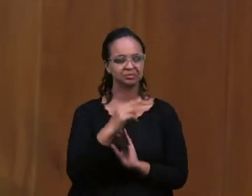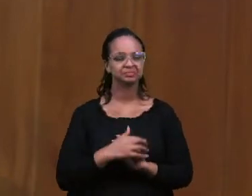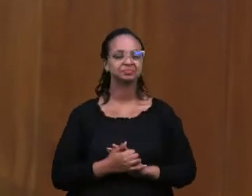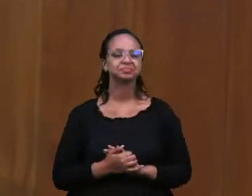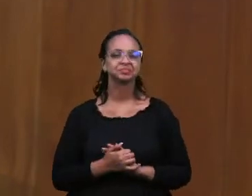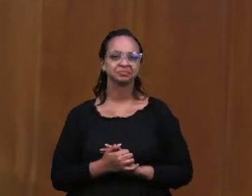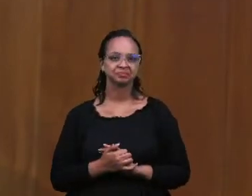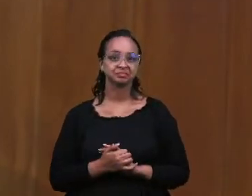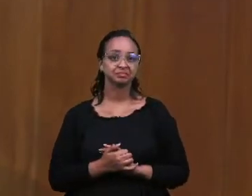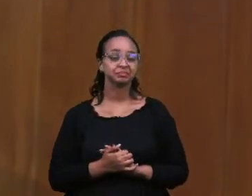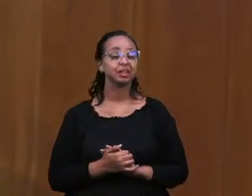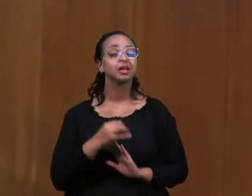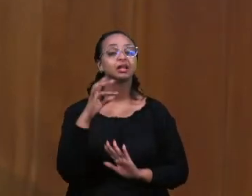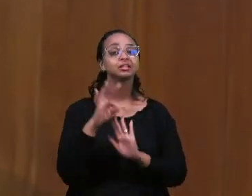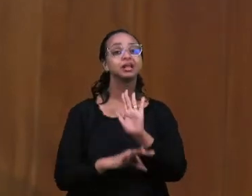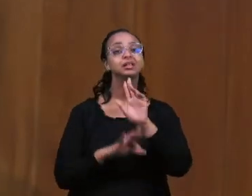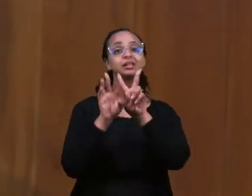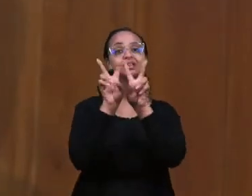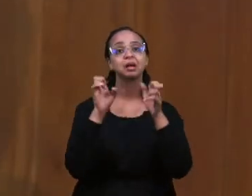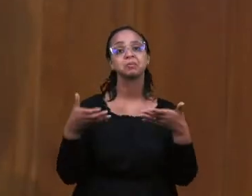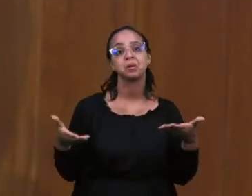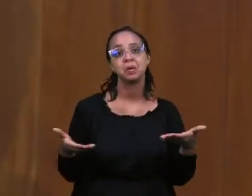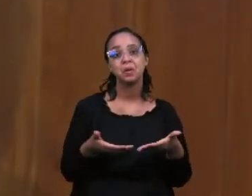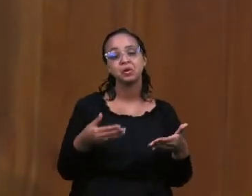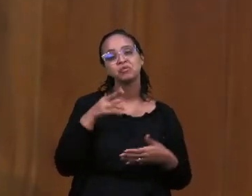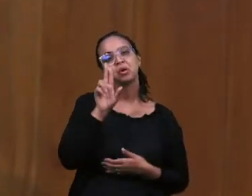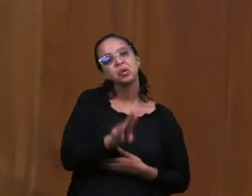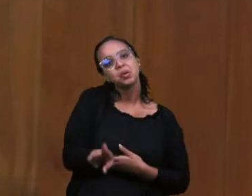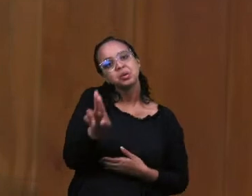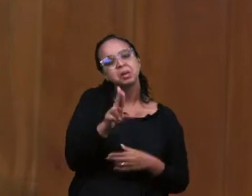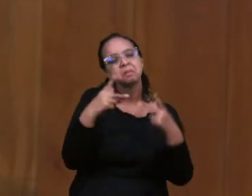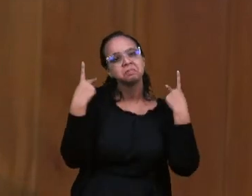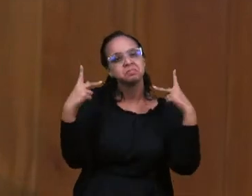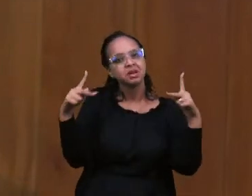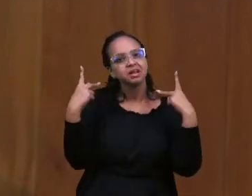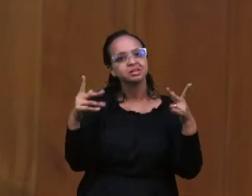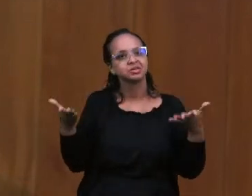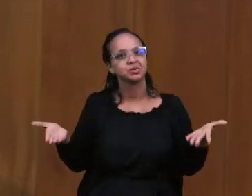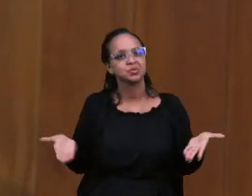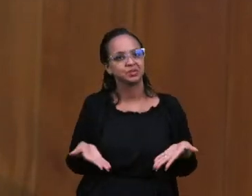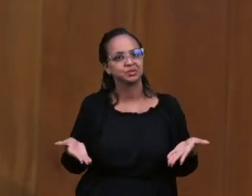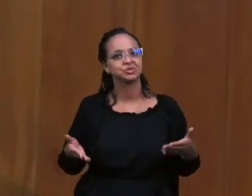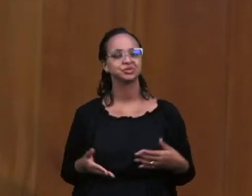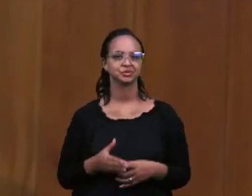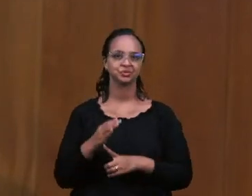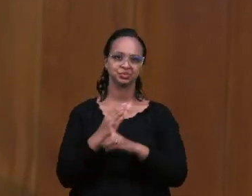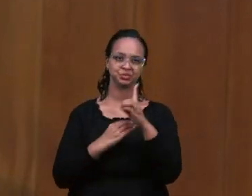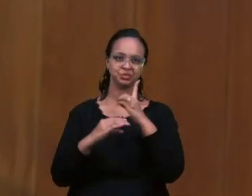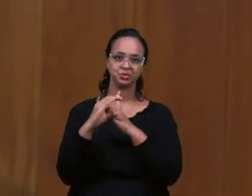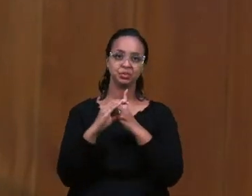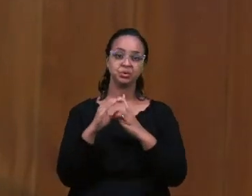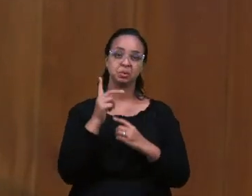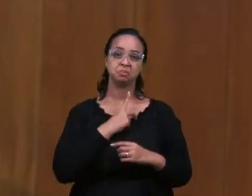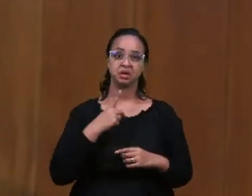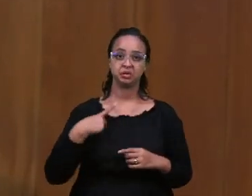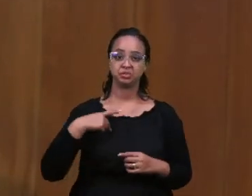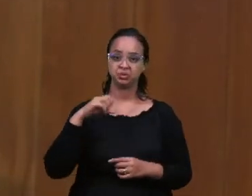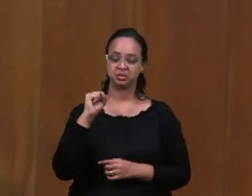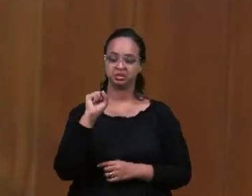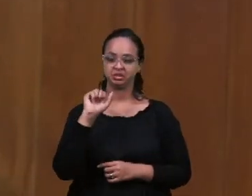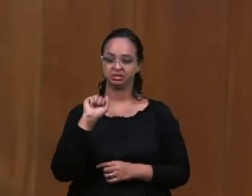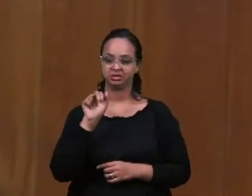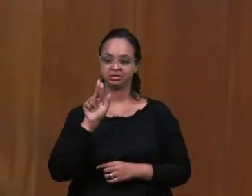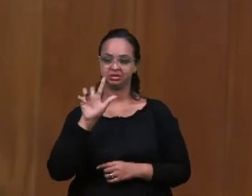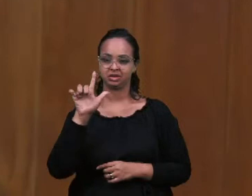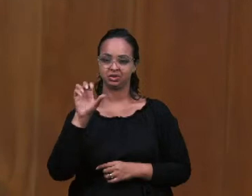o tema, ou o texto que vai ser utilizado para a pregação hoje, na condução do culto, aqui do pastor Saulo Ramos.